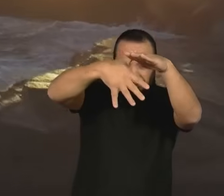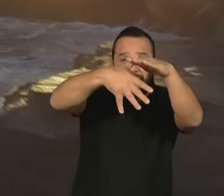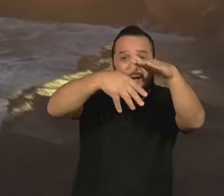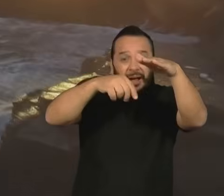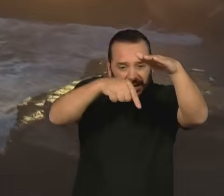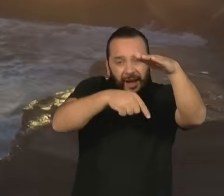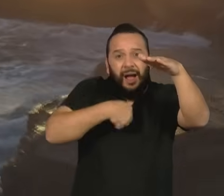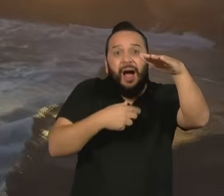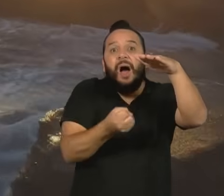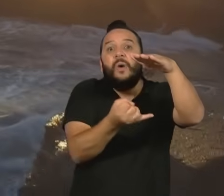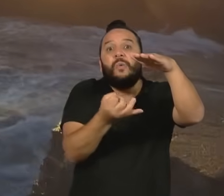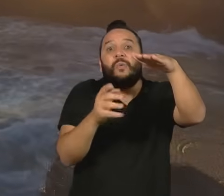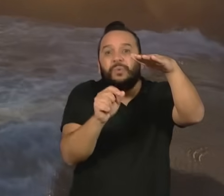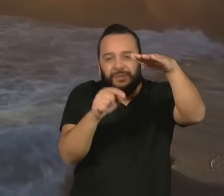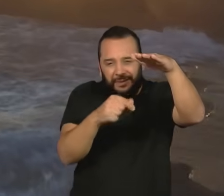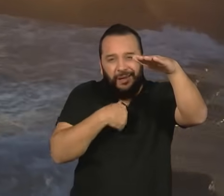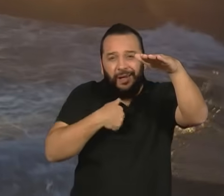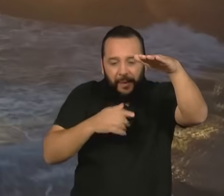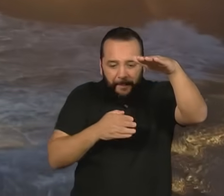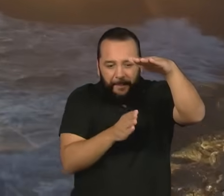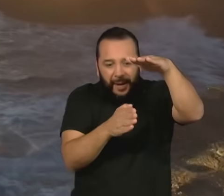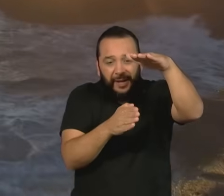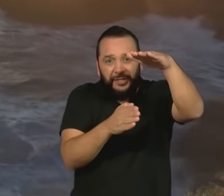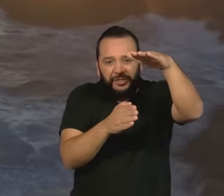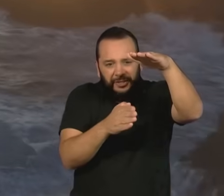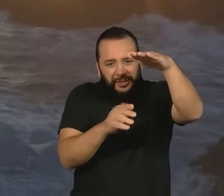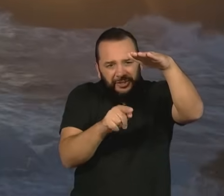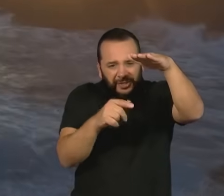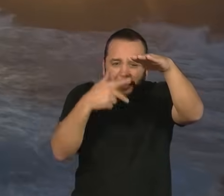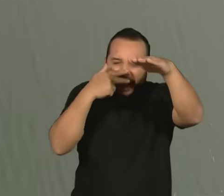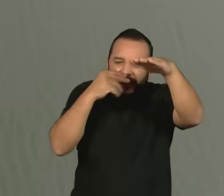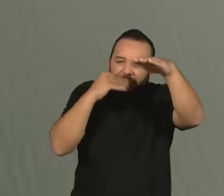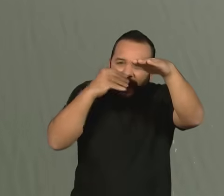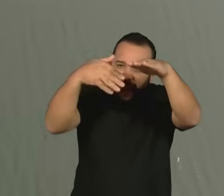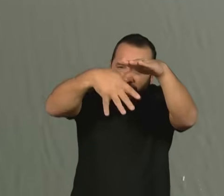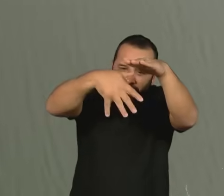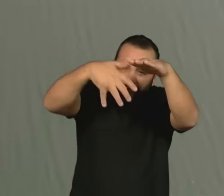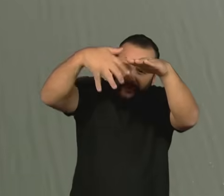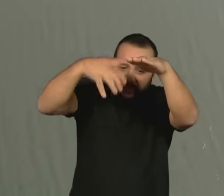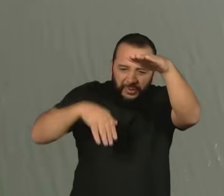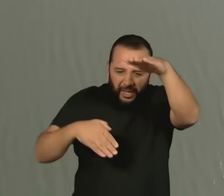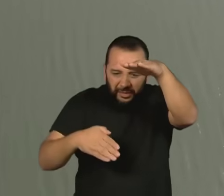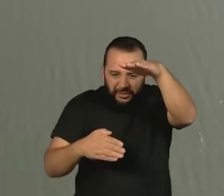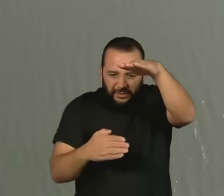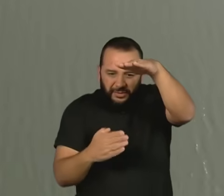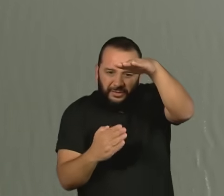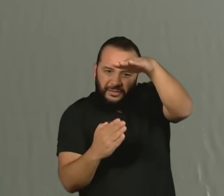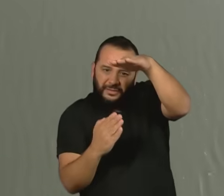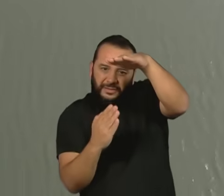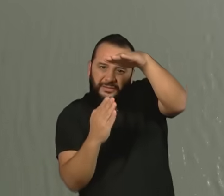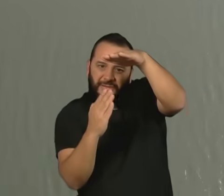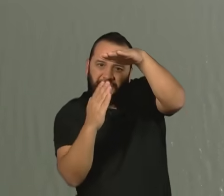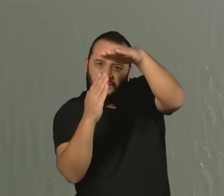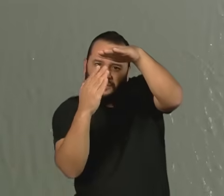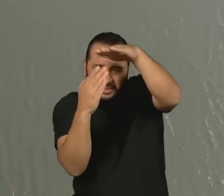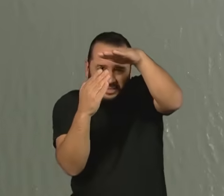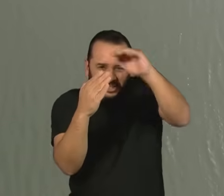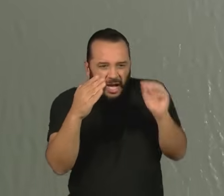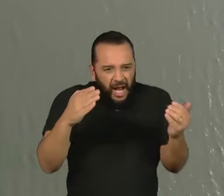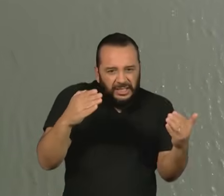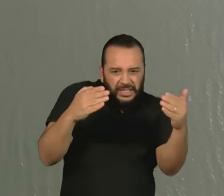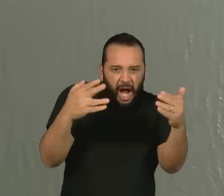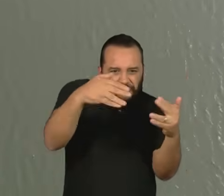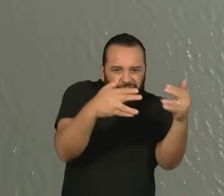iluminação são forçados a se aproximar ainda mais da superfície, onde acabam tendo que competir com outras espécies